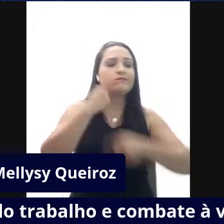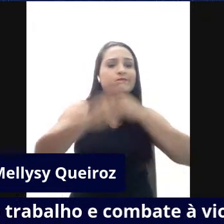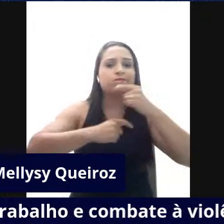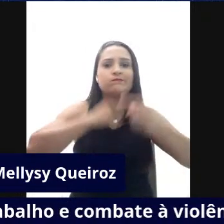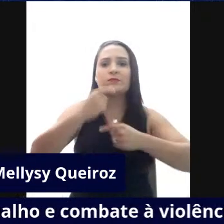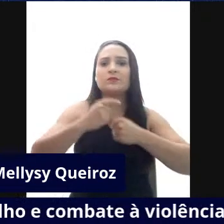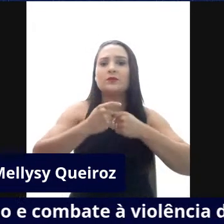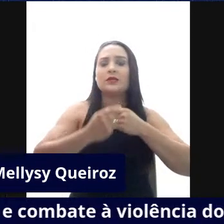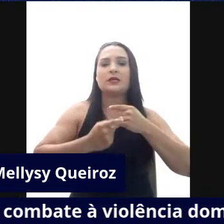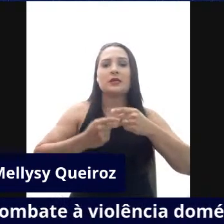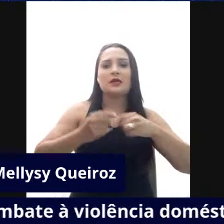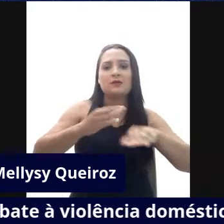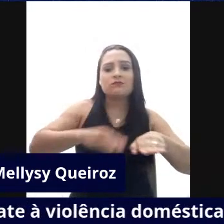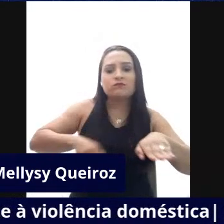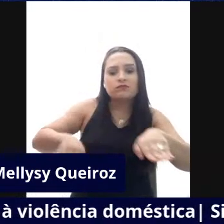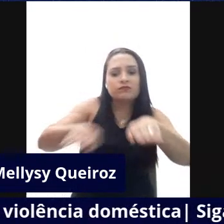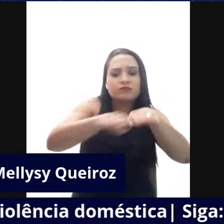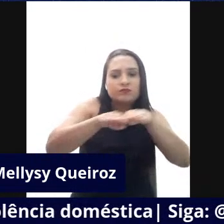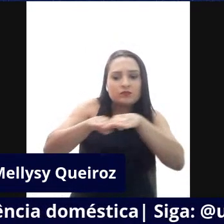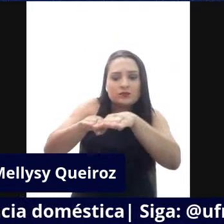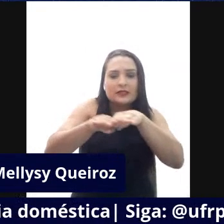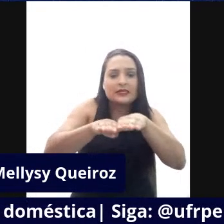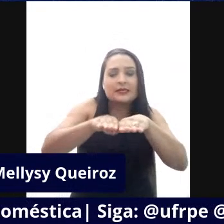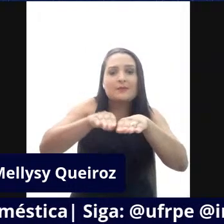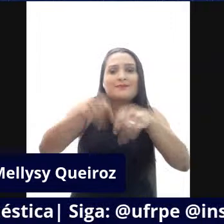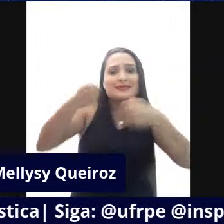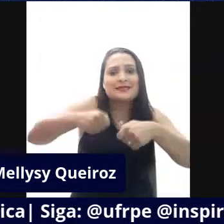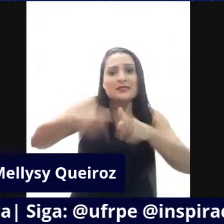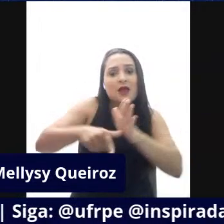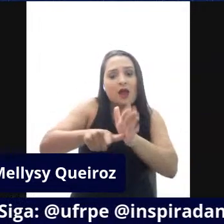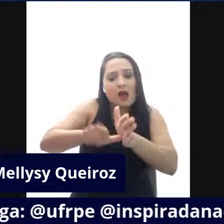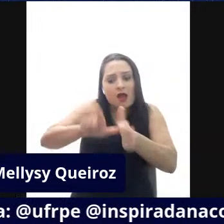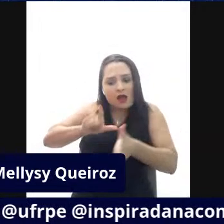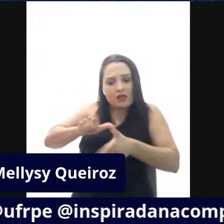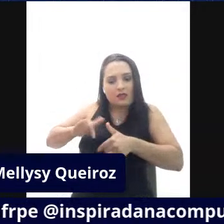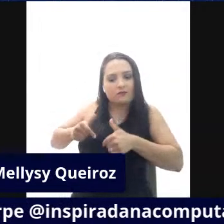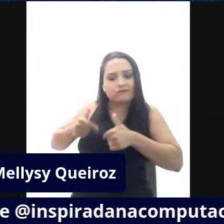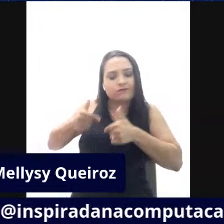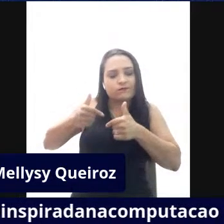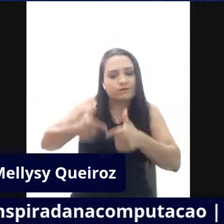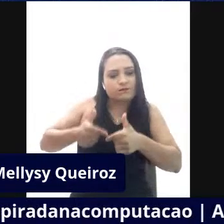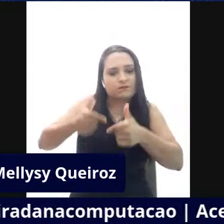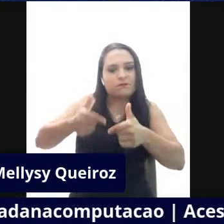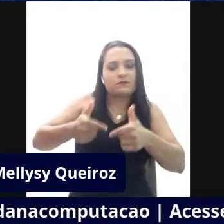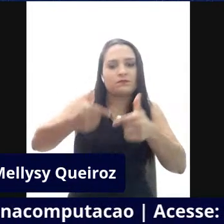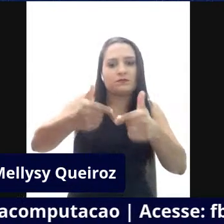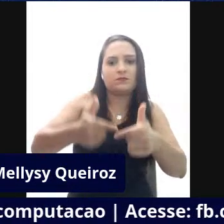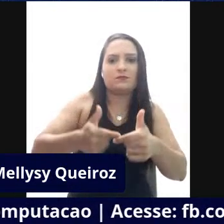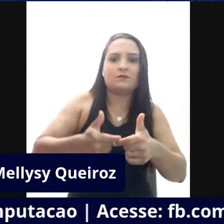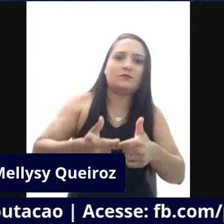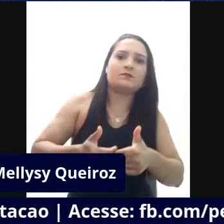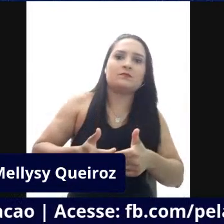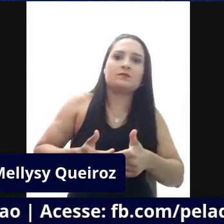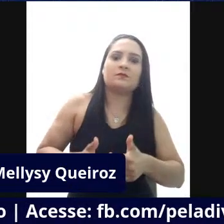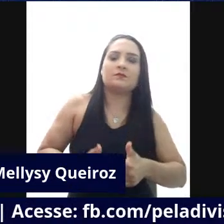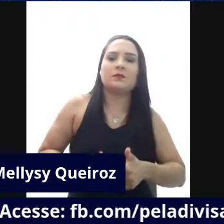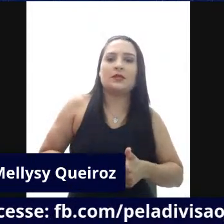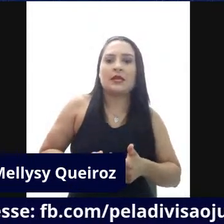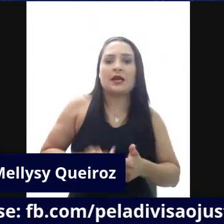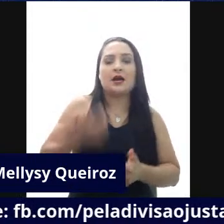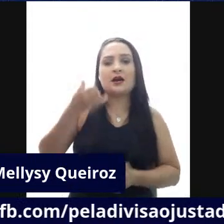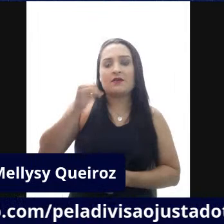também não começar a questionar esses padrões de masculinidades, né? E esses padrões de masculinidades, ele é